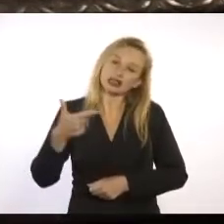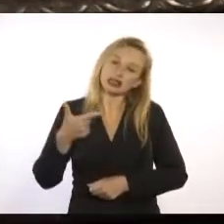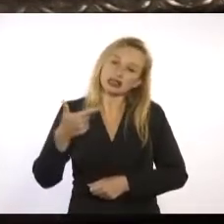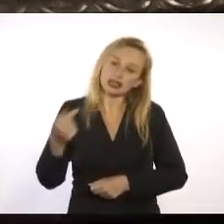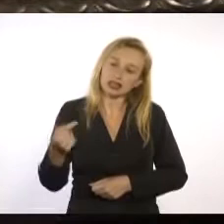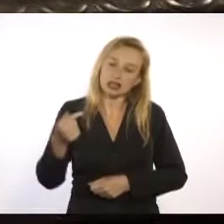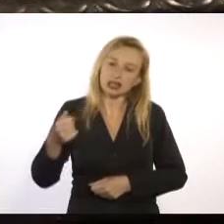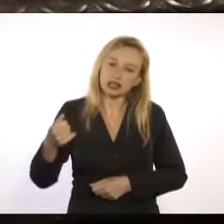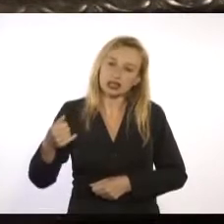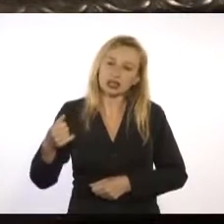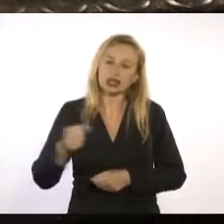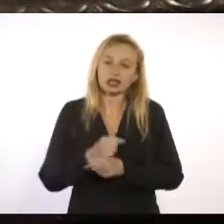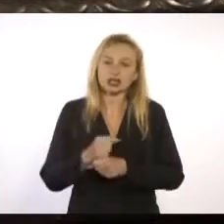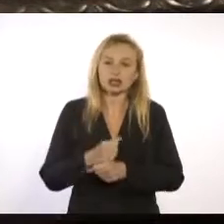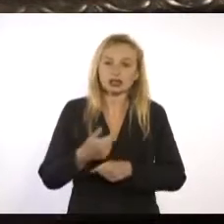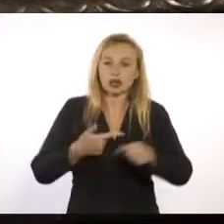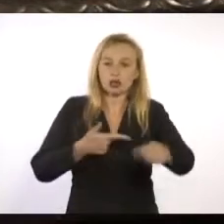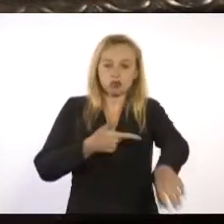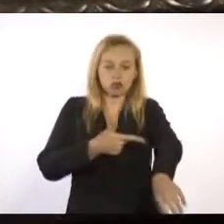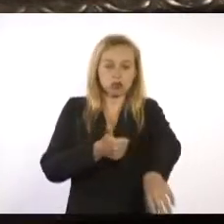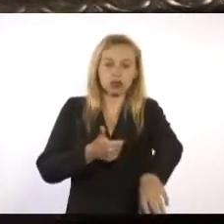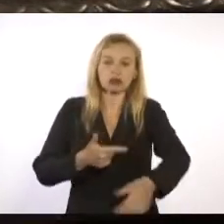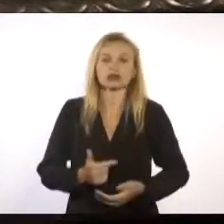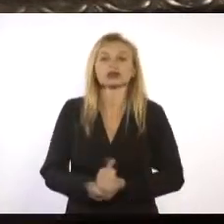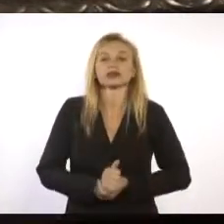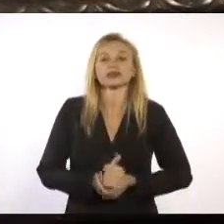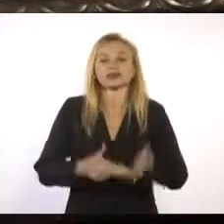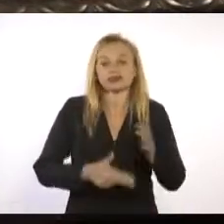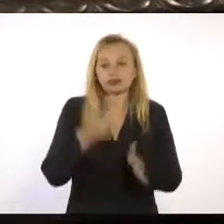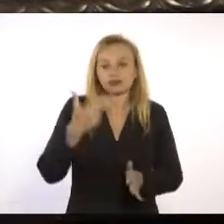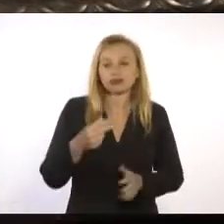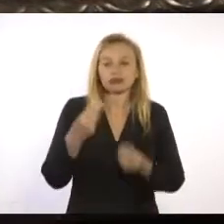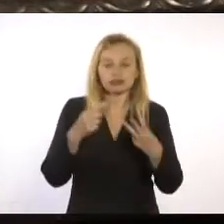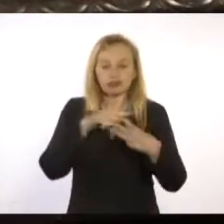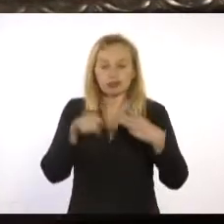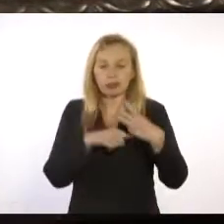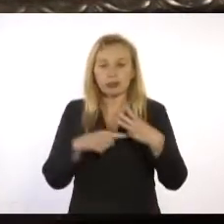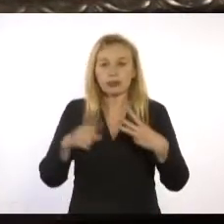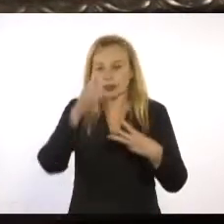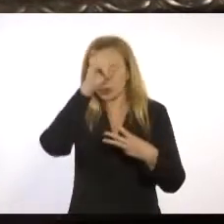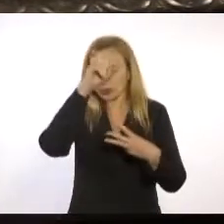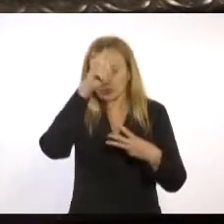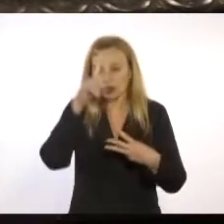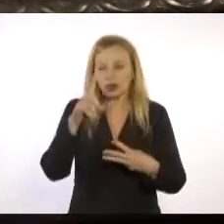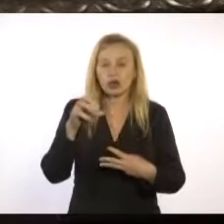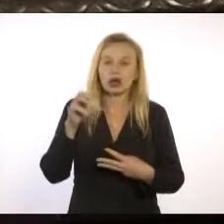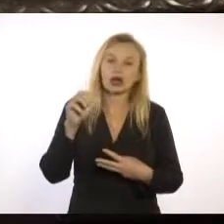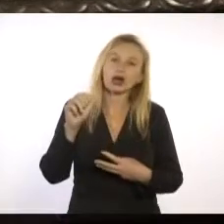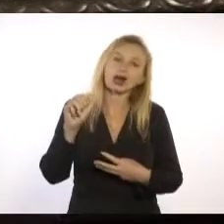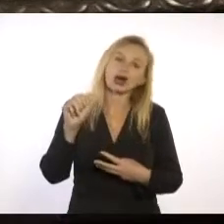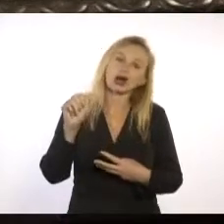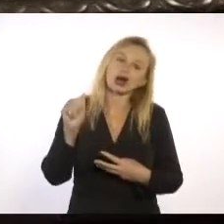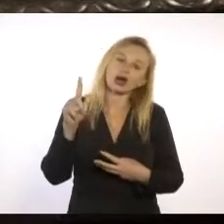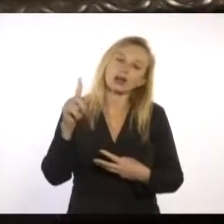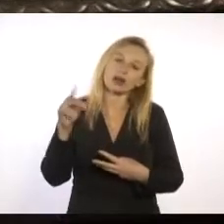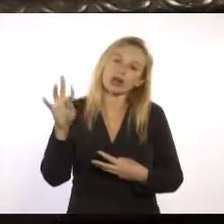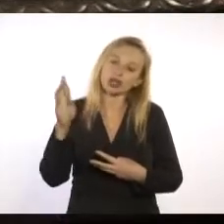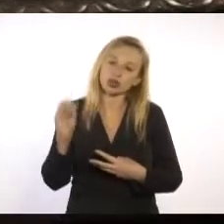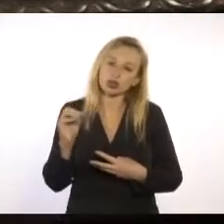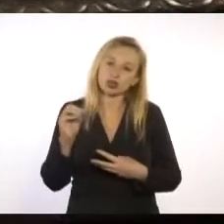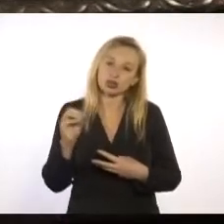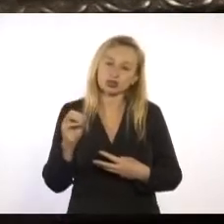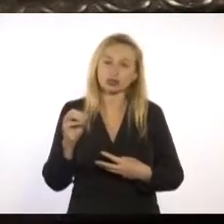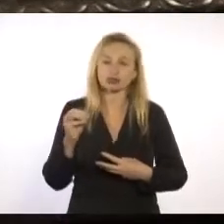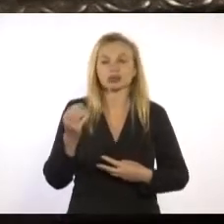anos, atingida no braço e operada. Os 3 estão no Hospital Alberto Torres e o estado de saúde é